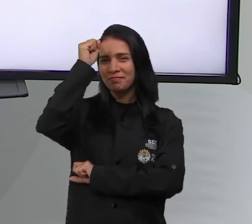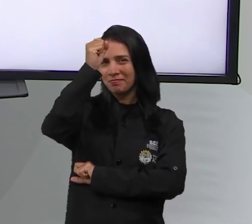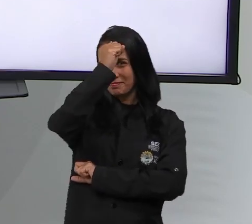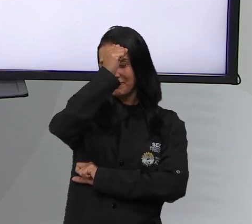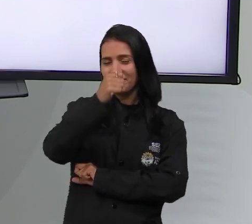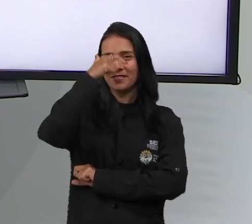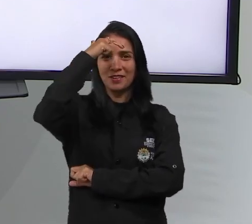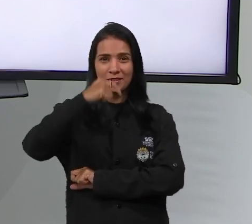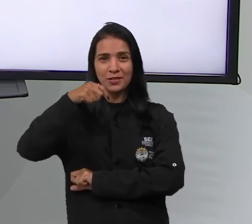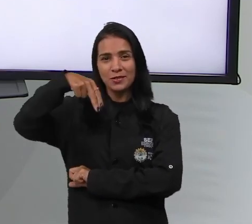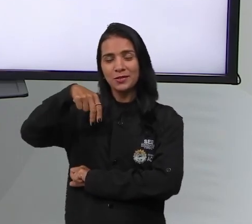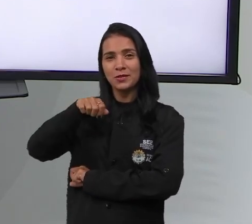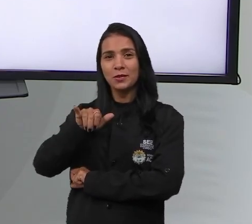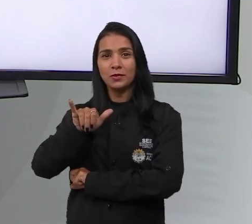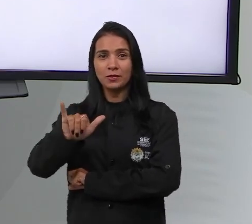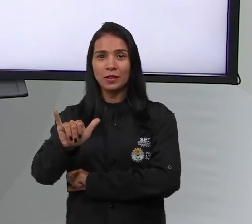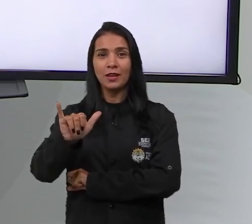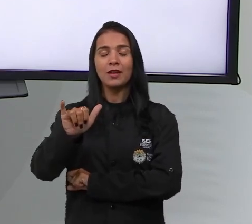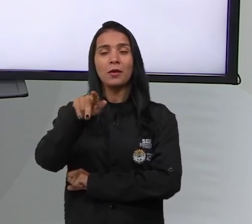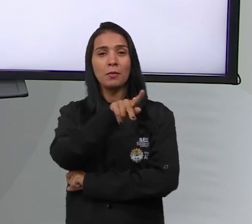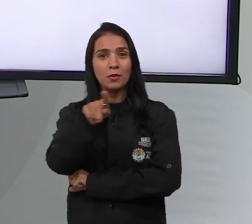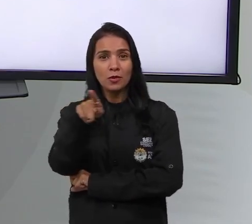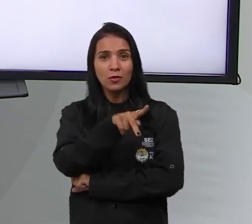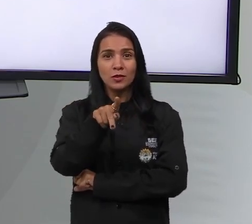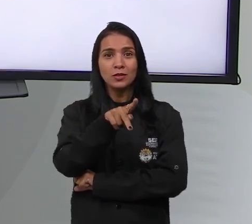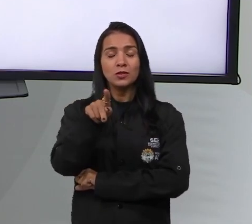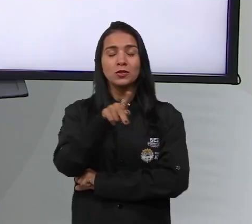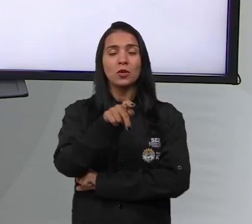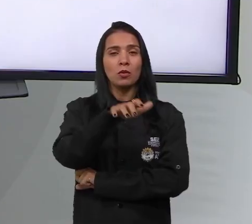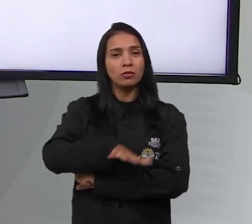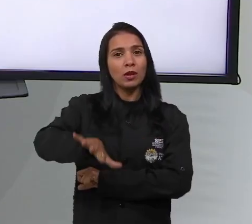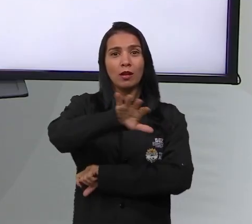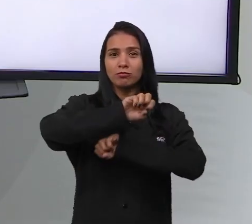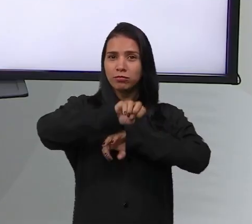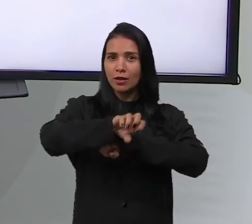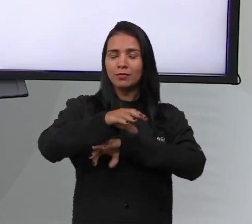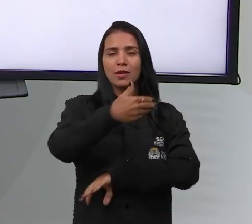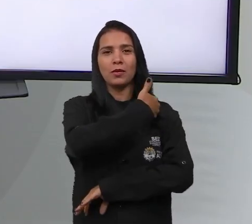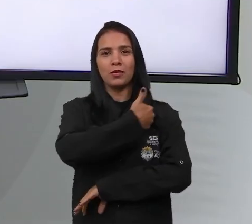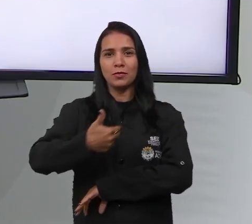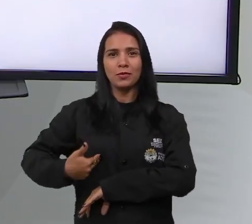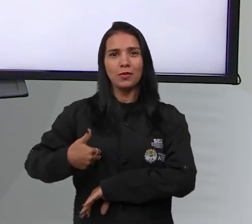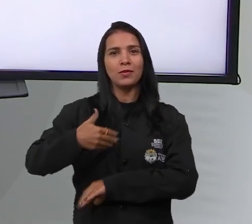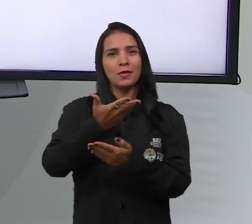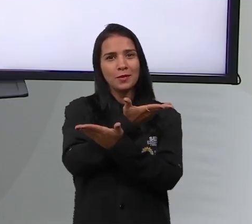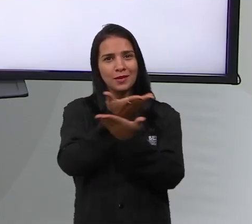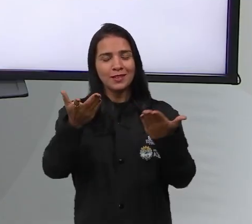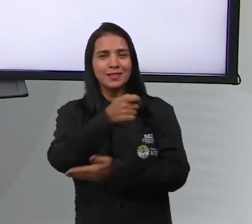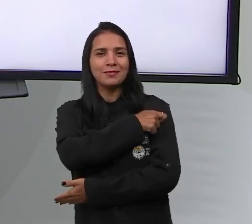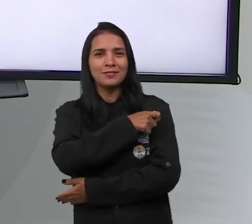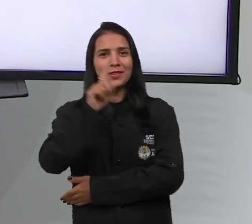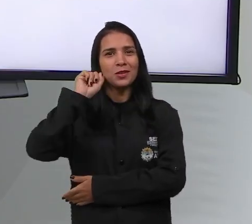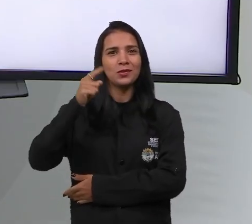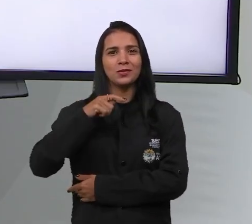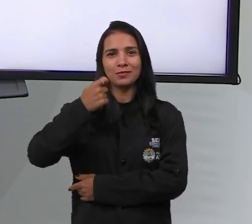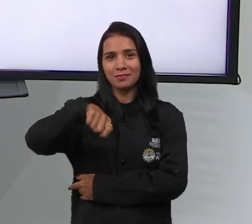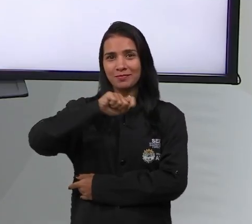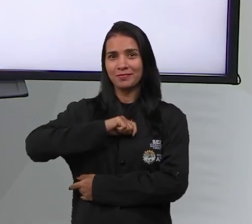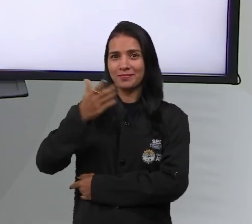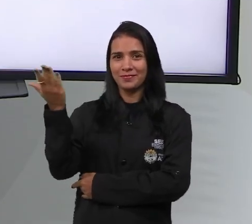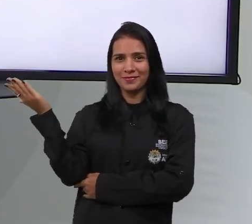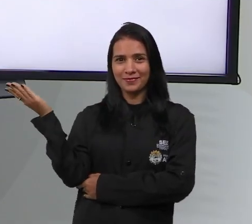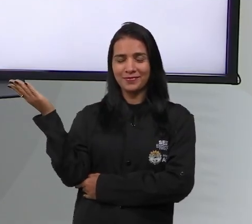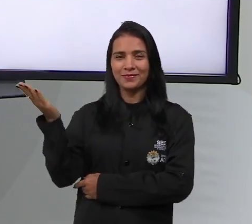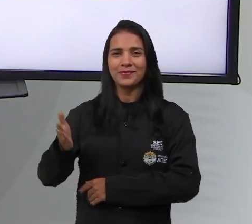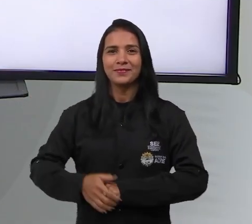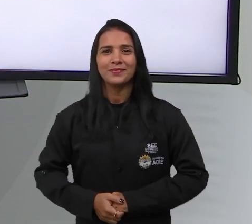sou o professor Ney Araújo, professor da Rede Pública de Ensino e para todos os alunos surdos, este é o